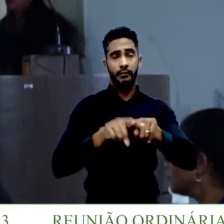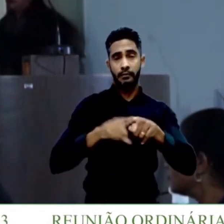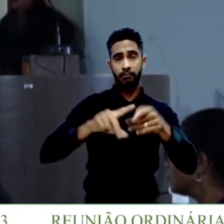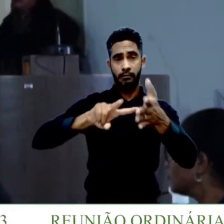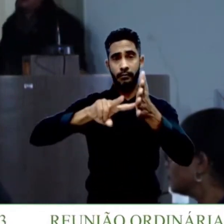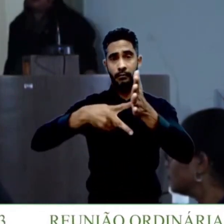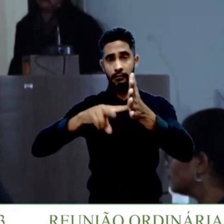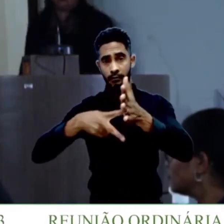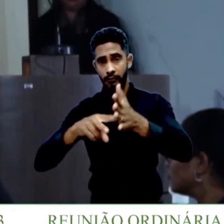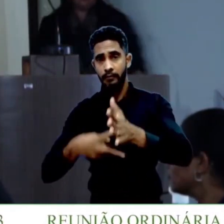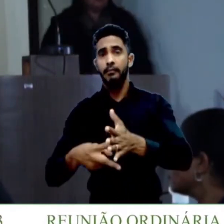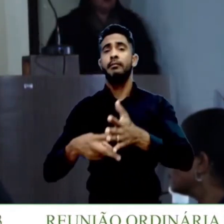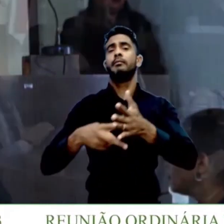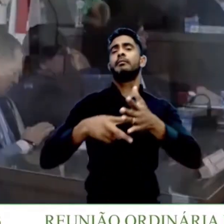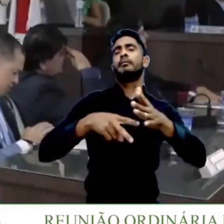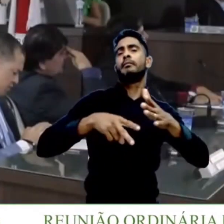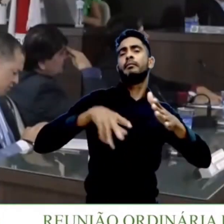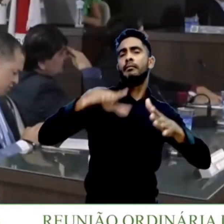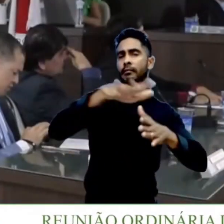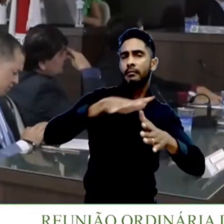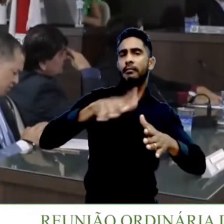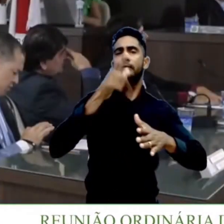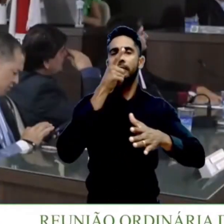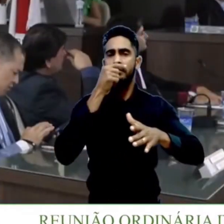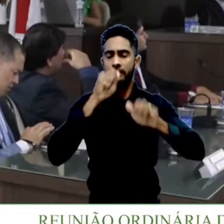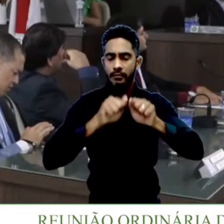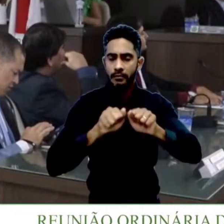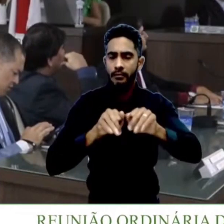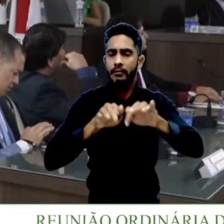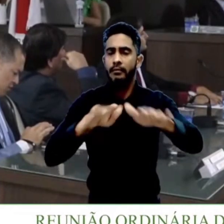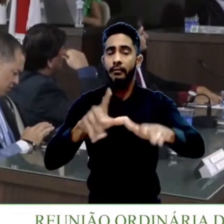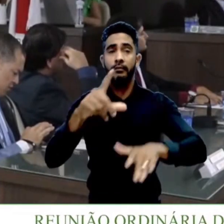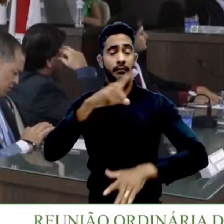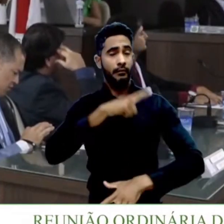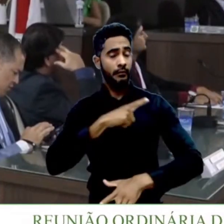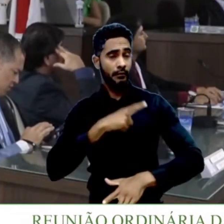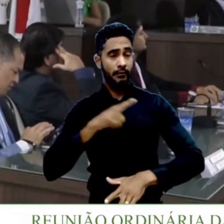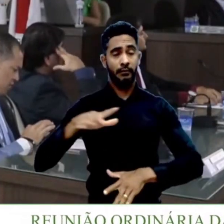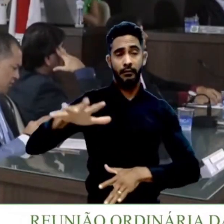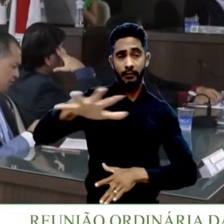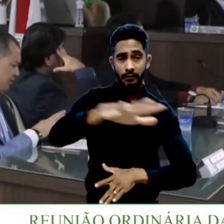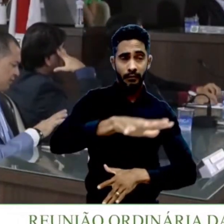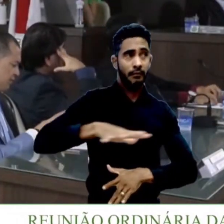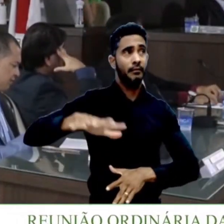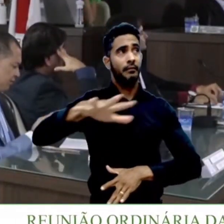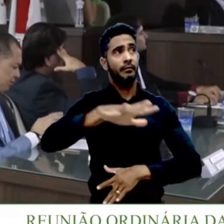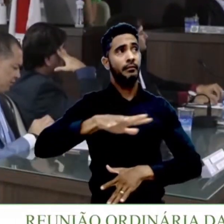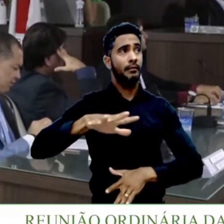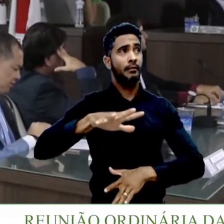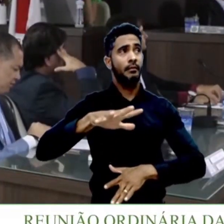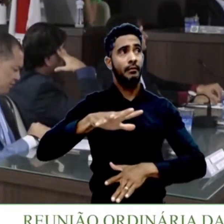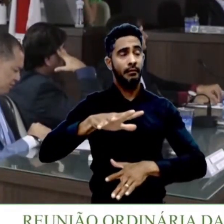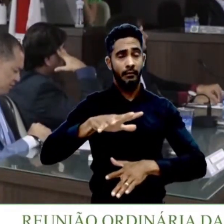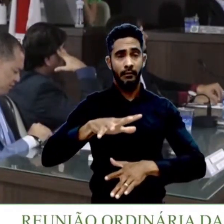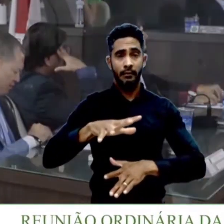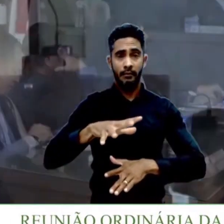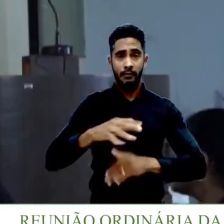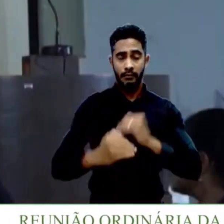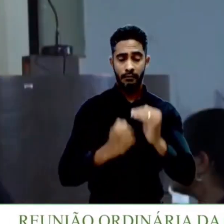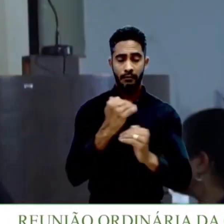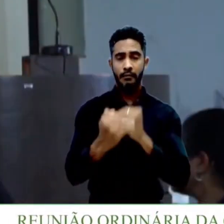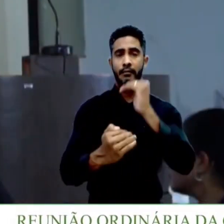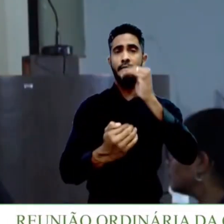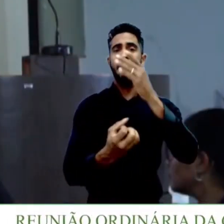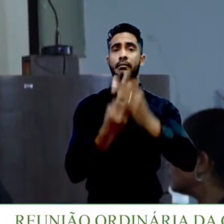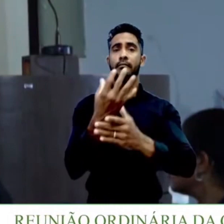cooperativas, associações e distritos de irrigação, considerando toda a área de produção de frutas no norte de